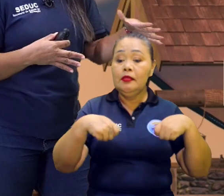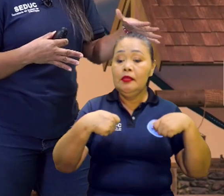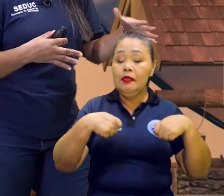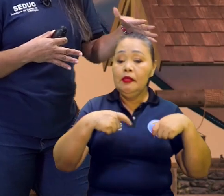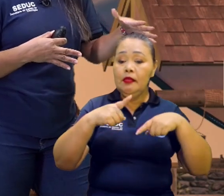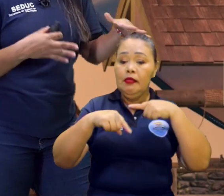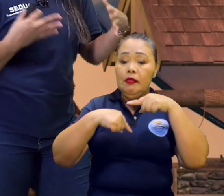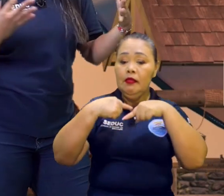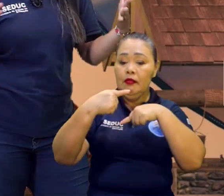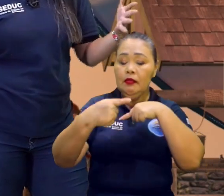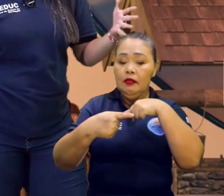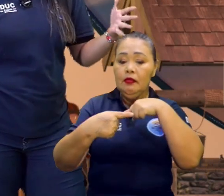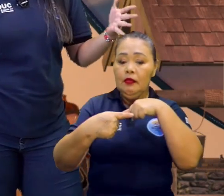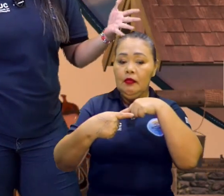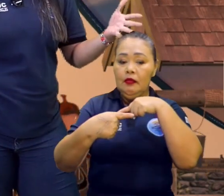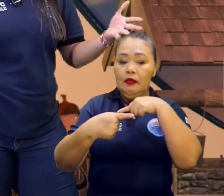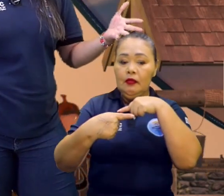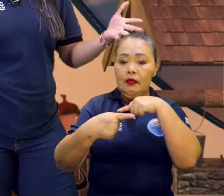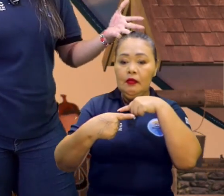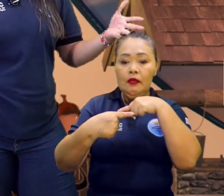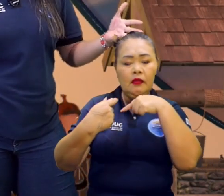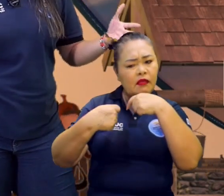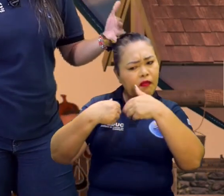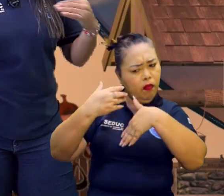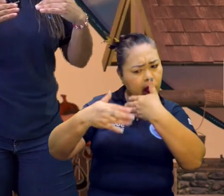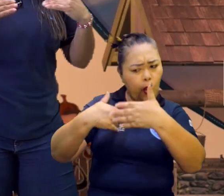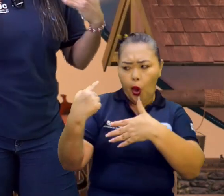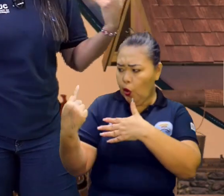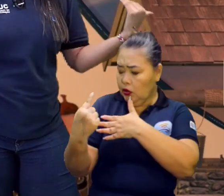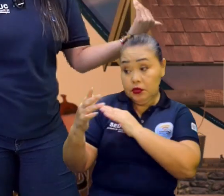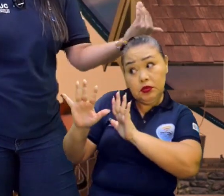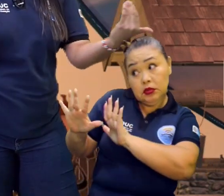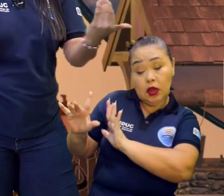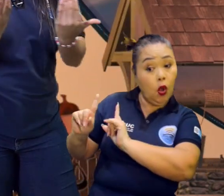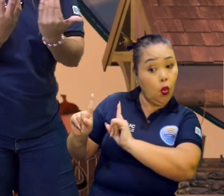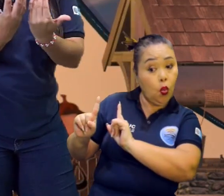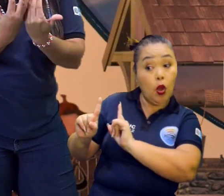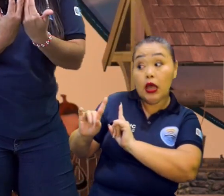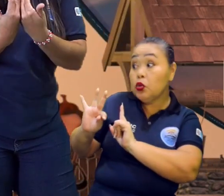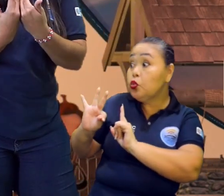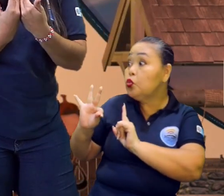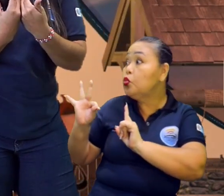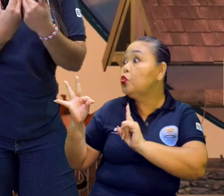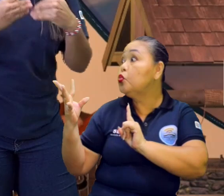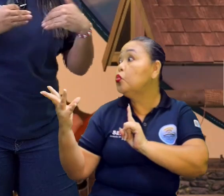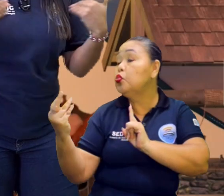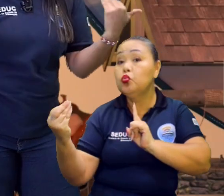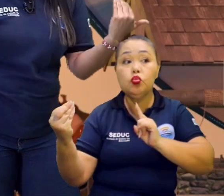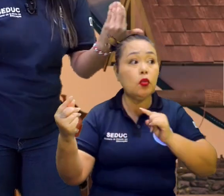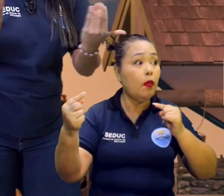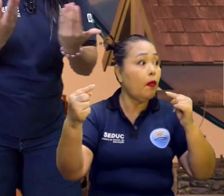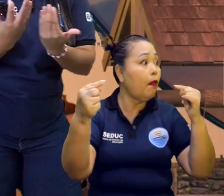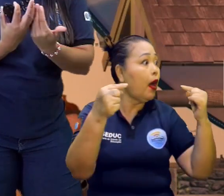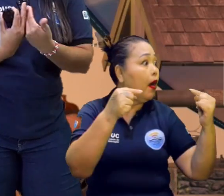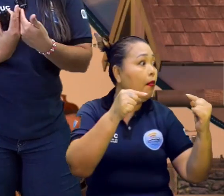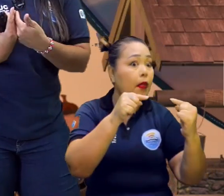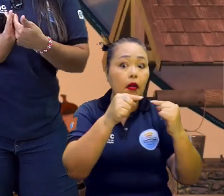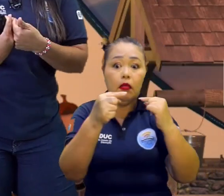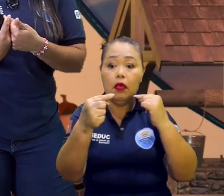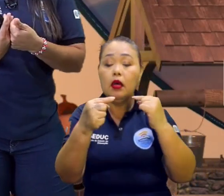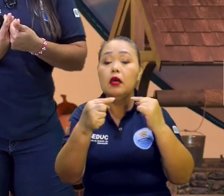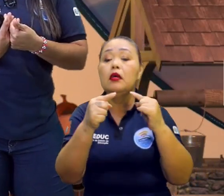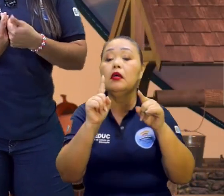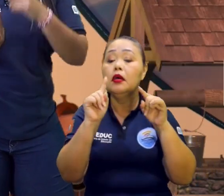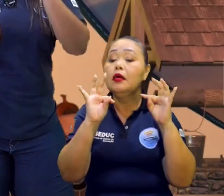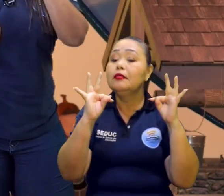daquela. Não há um processo individualizado. É tudo uma dinâmica para o bem de todo aquele